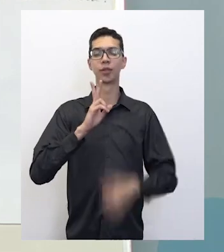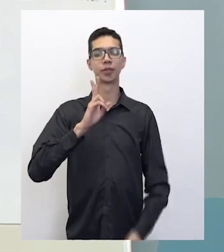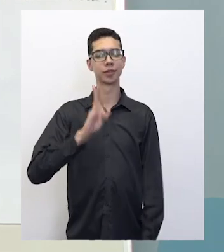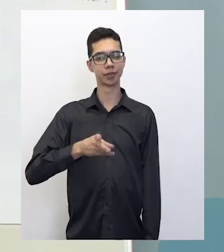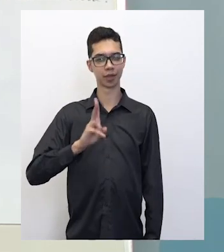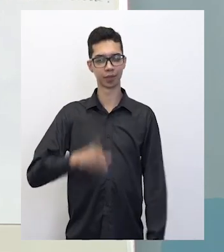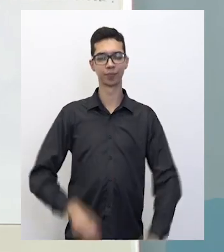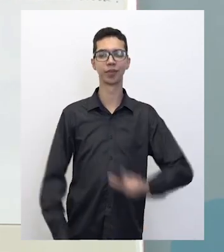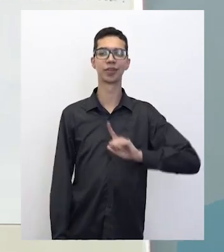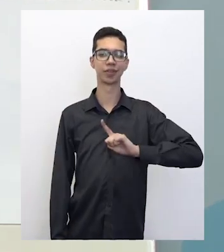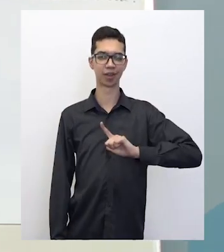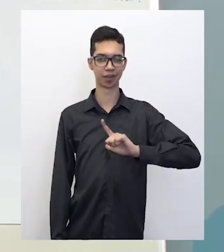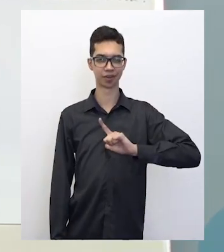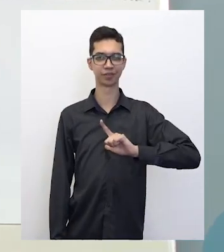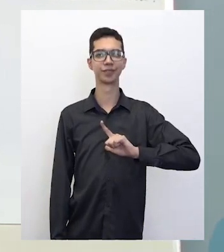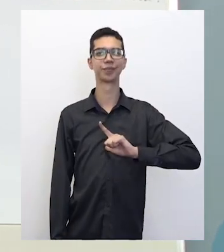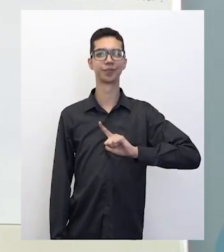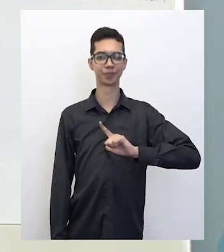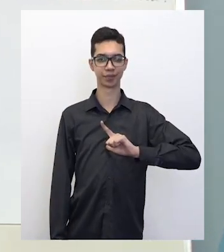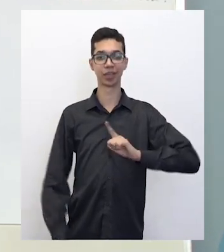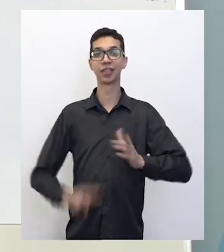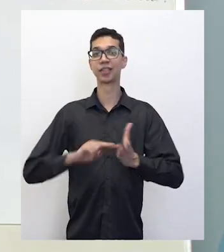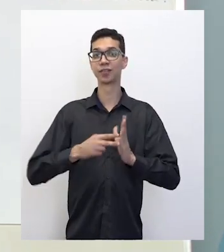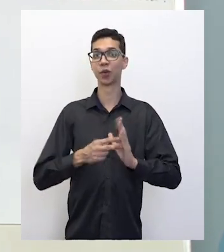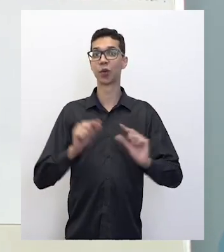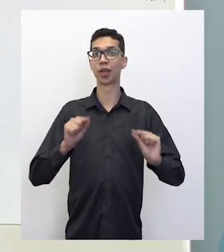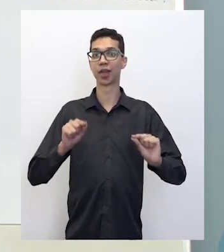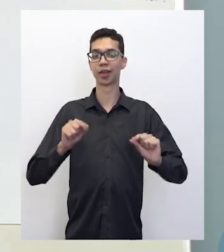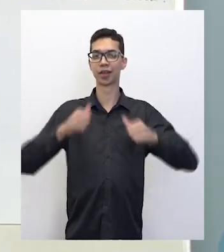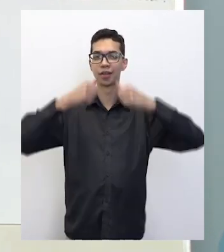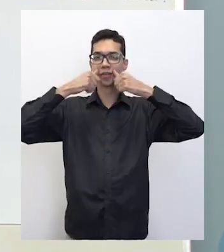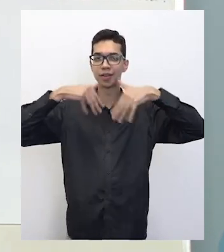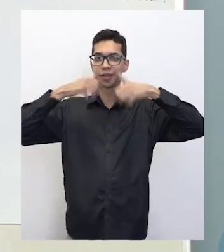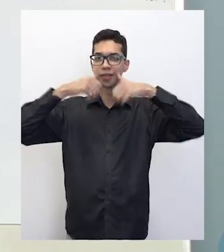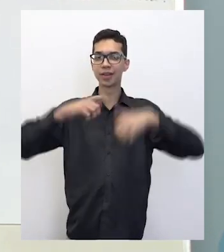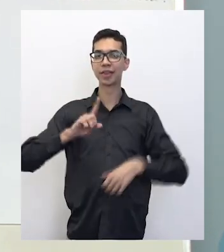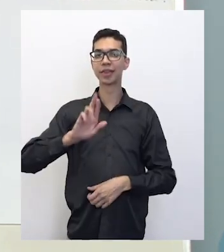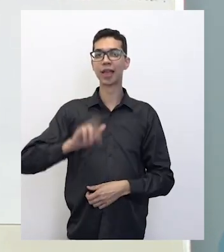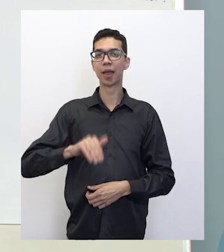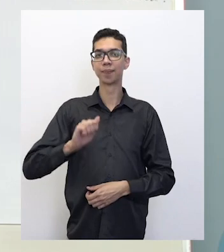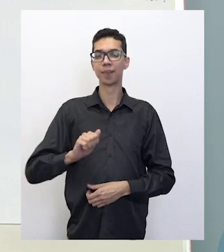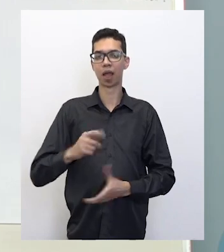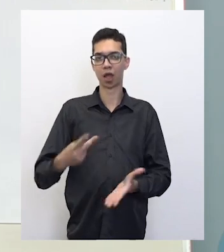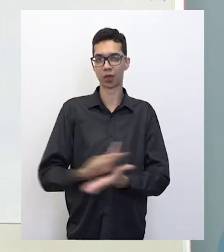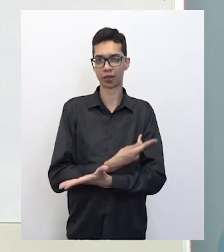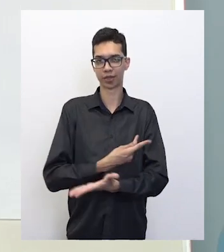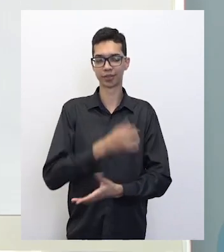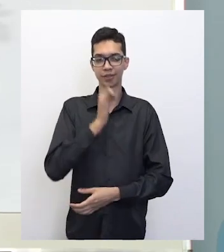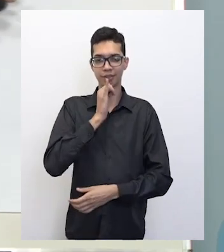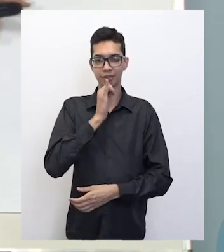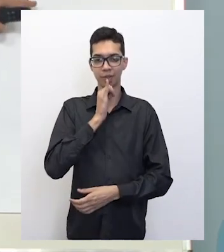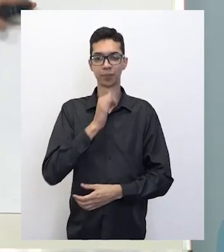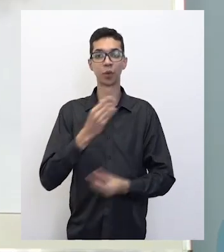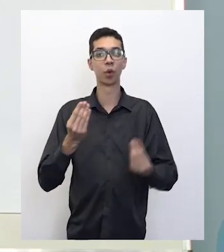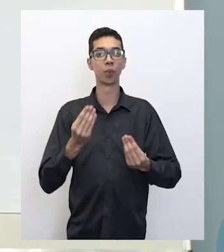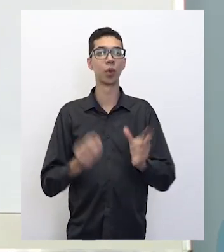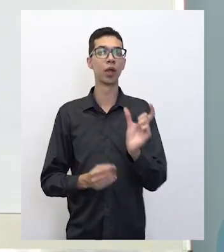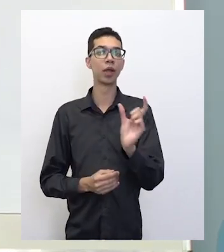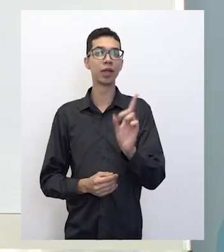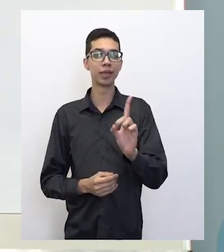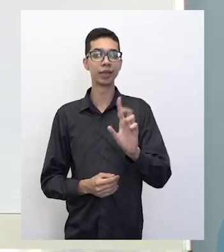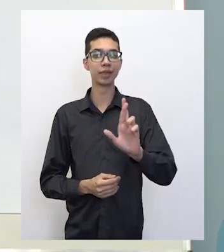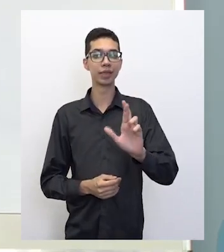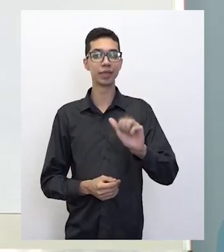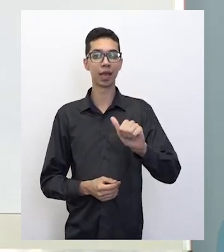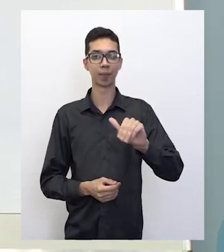teatro, significa que existe um drama ocorrendo. Na verdade, esse drama, né, a gente tá colocado aqui como drama,